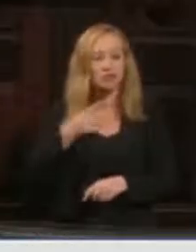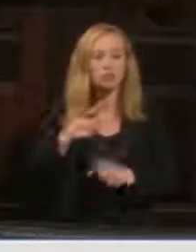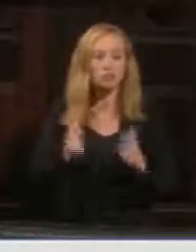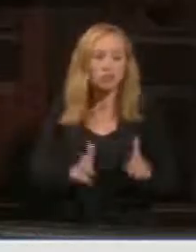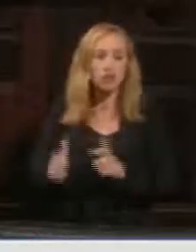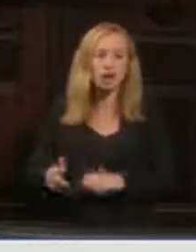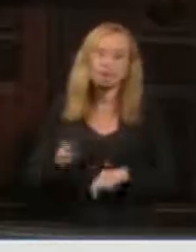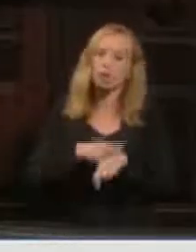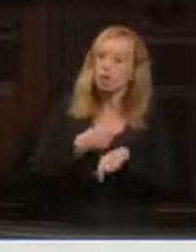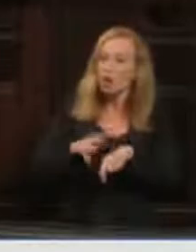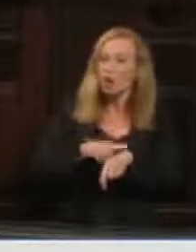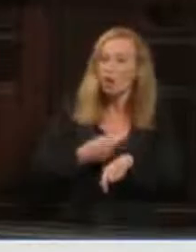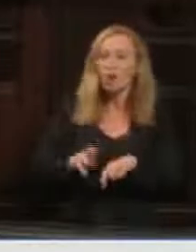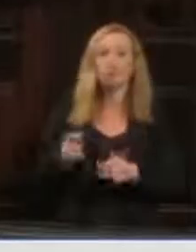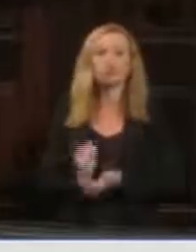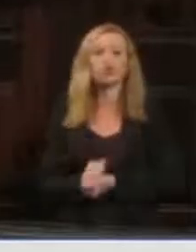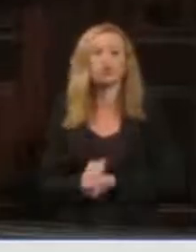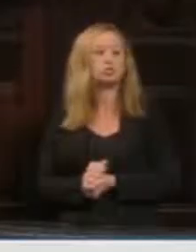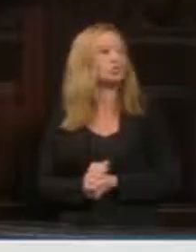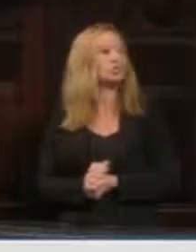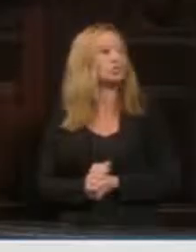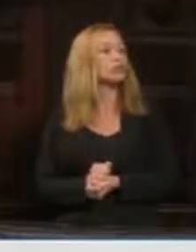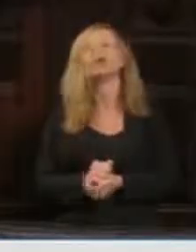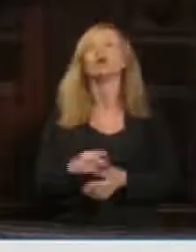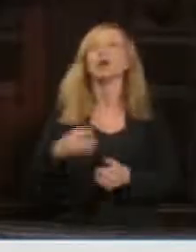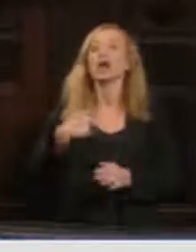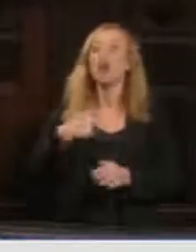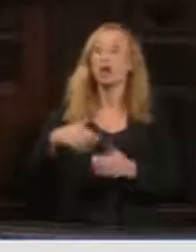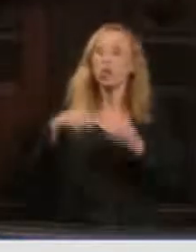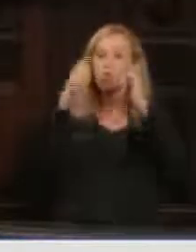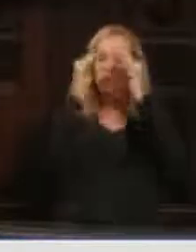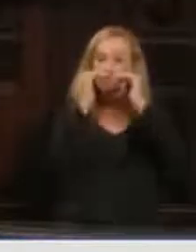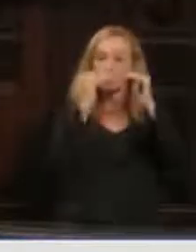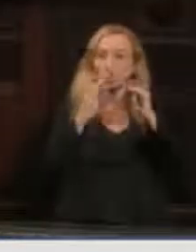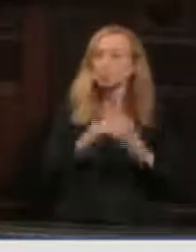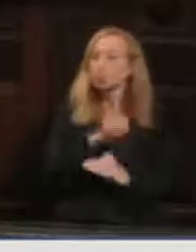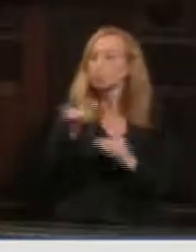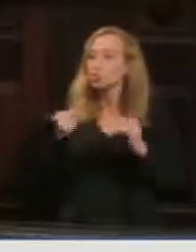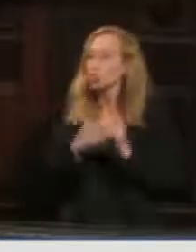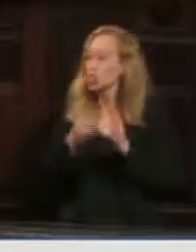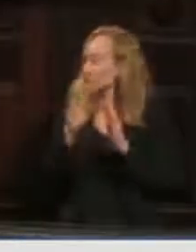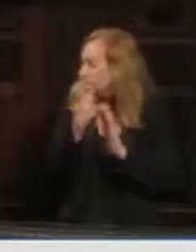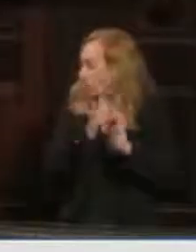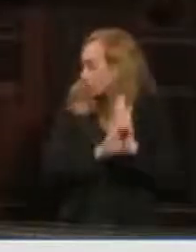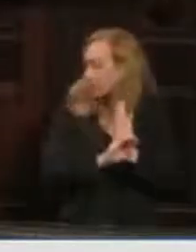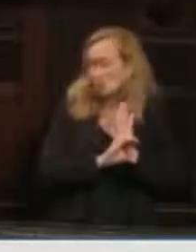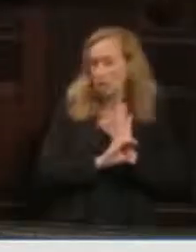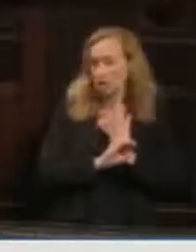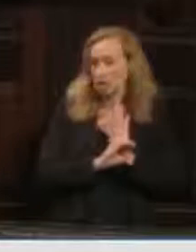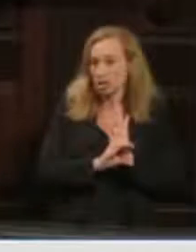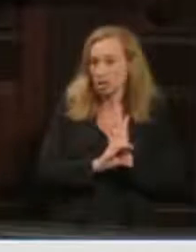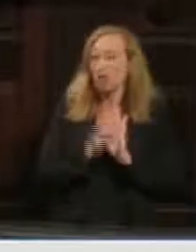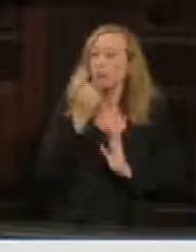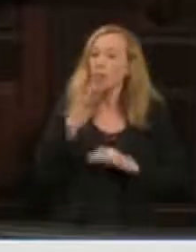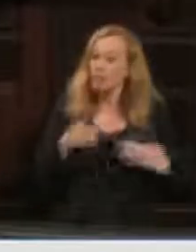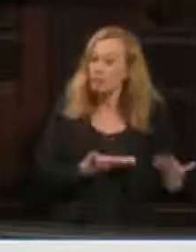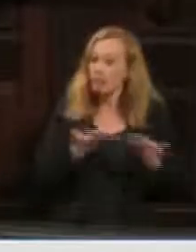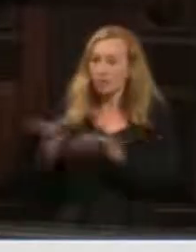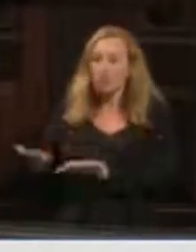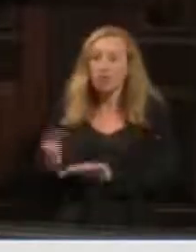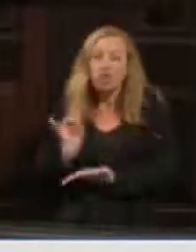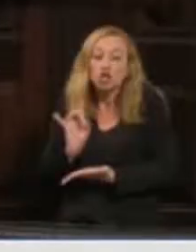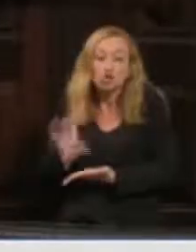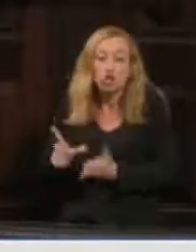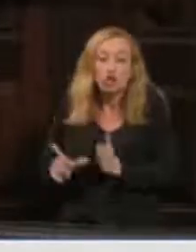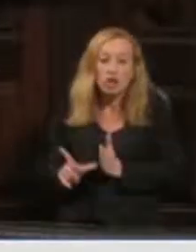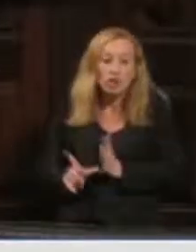respeito todas as emendas, elas são bem-vindas, só que ela não atrasa, ela atrasa o